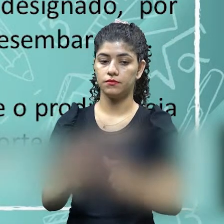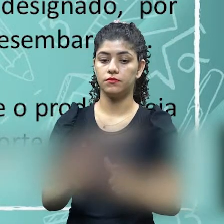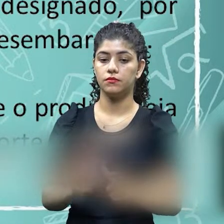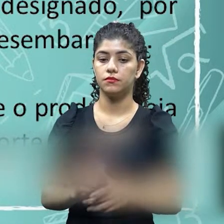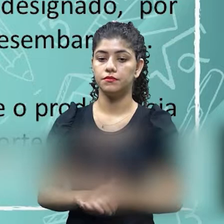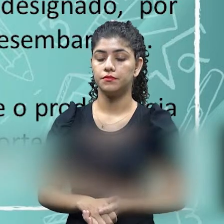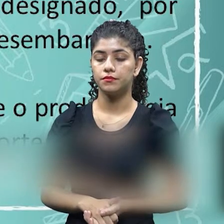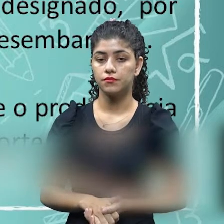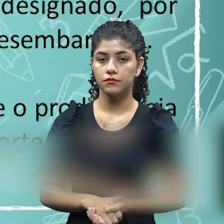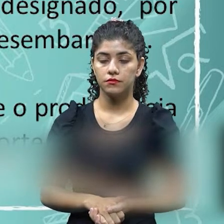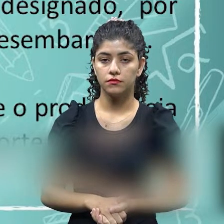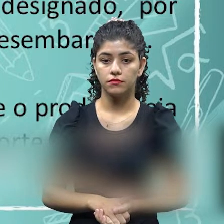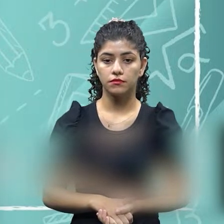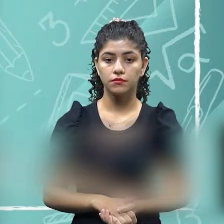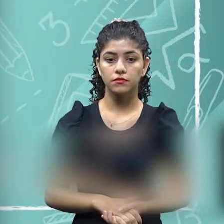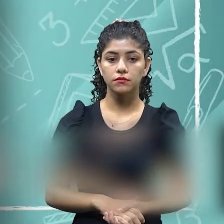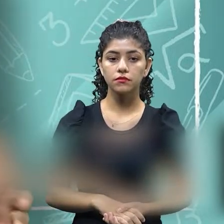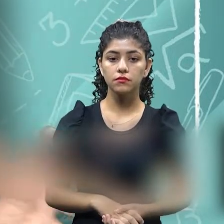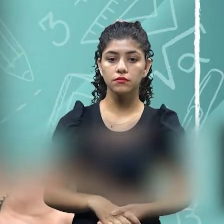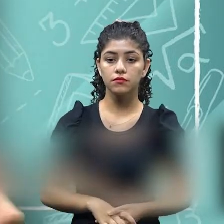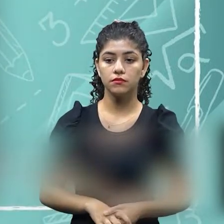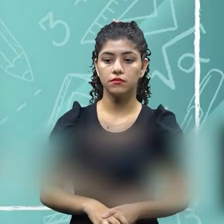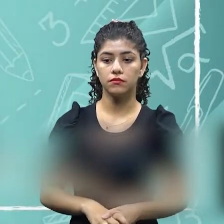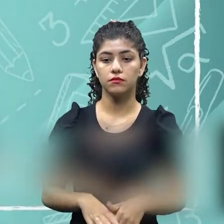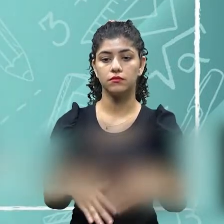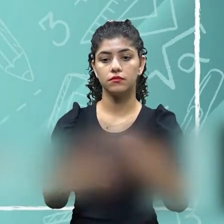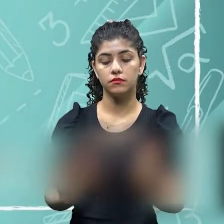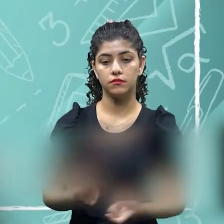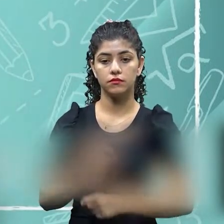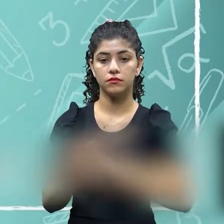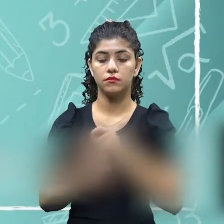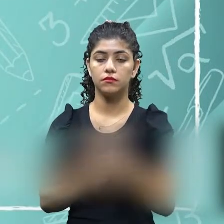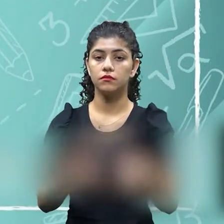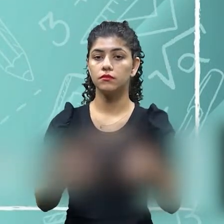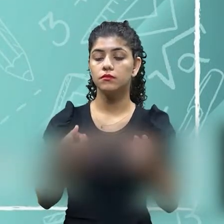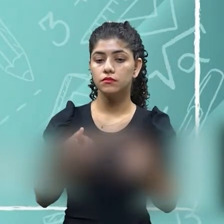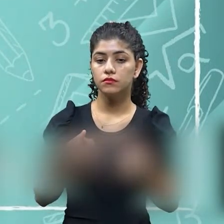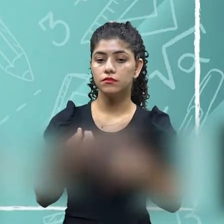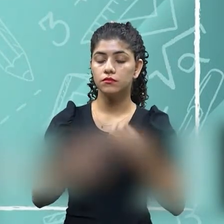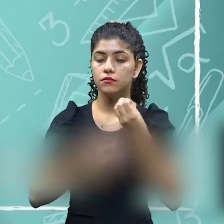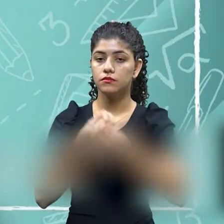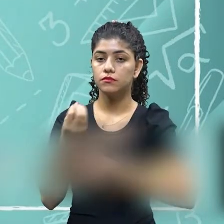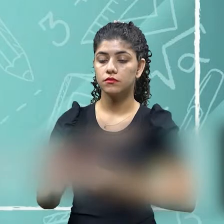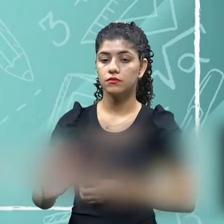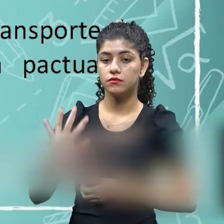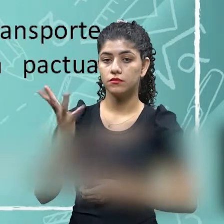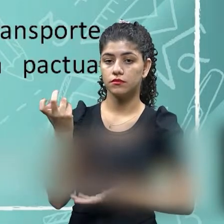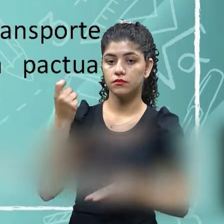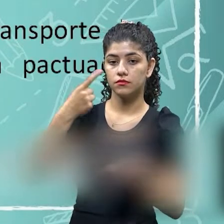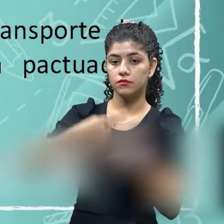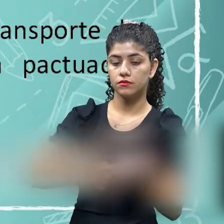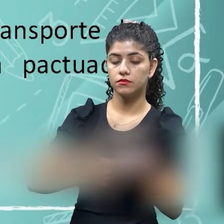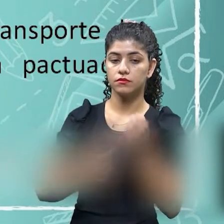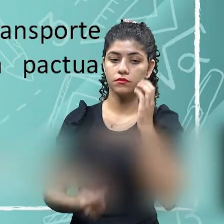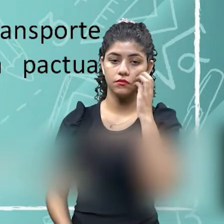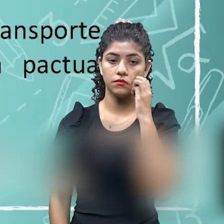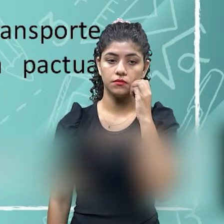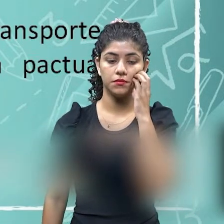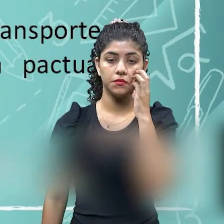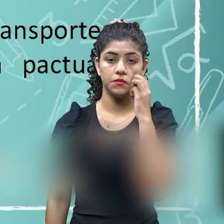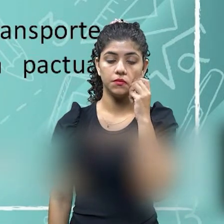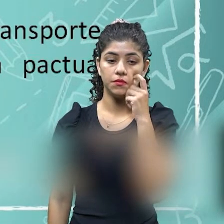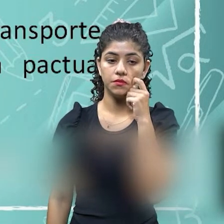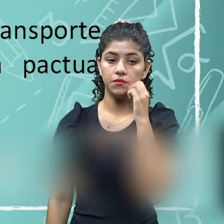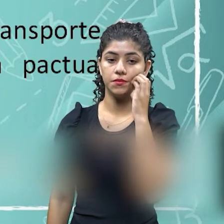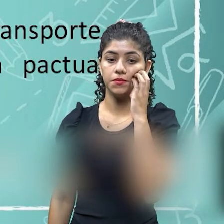não desembaraçada. Agora vamos ver aqui como funciona o contrato de navegação. Nos contratos de